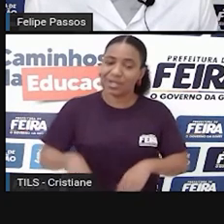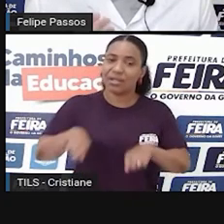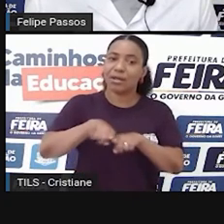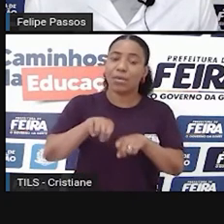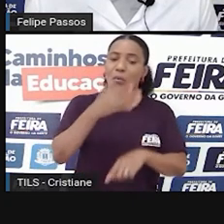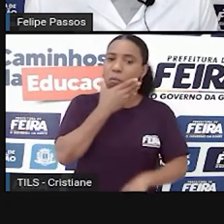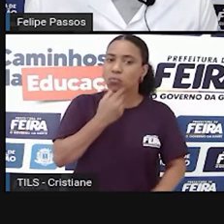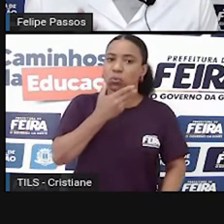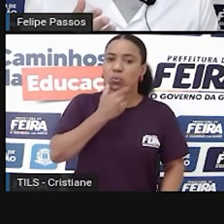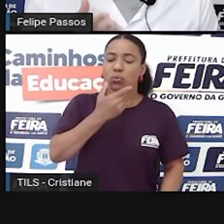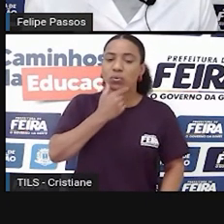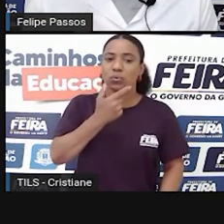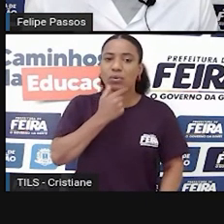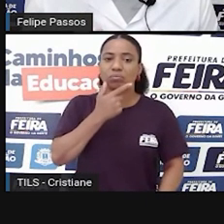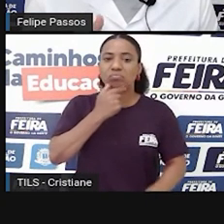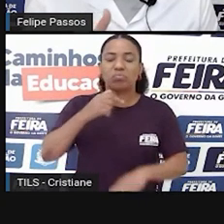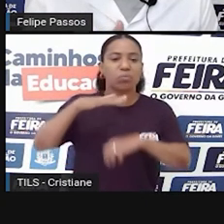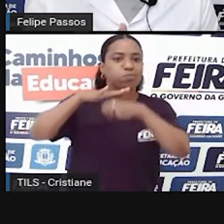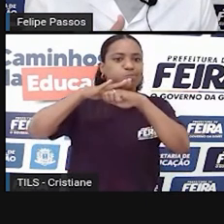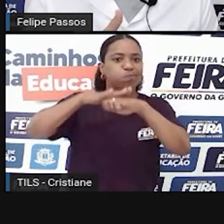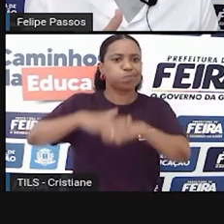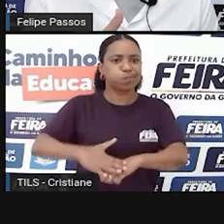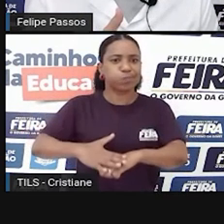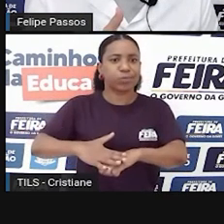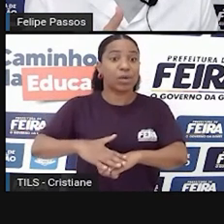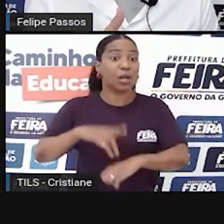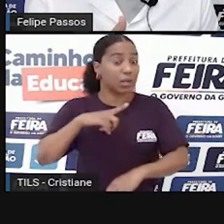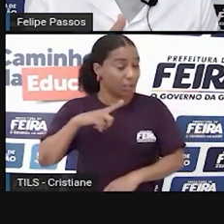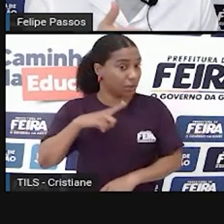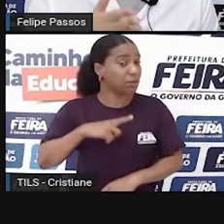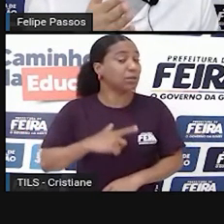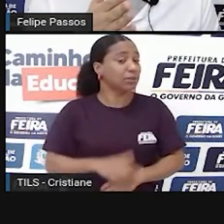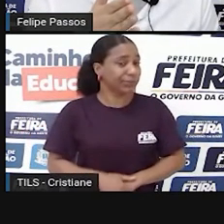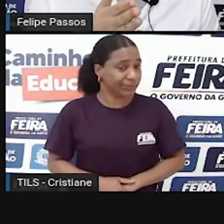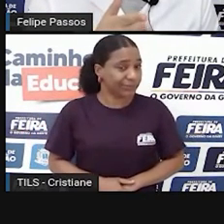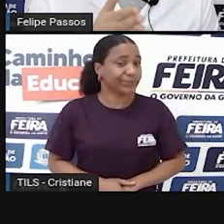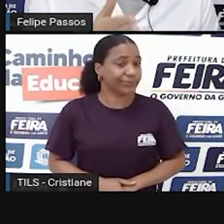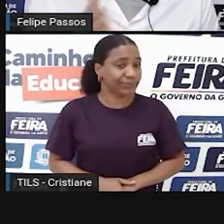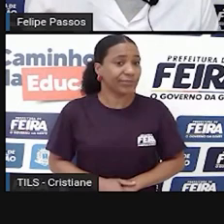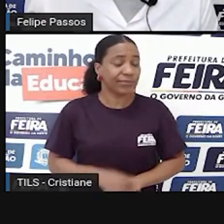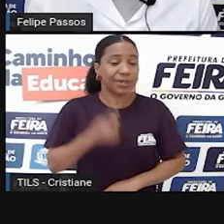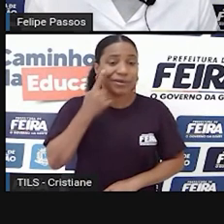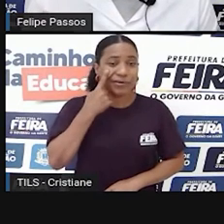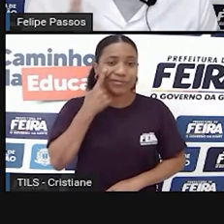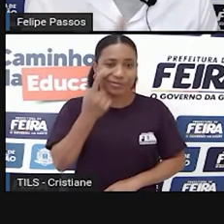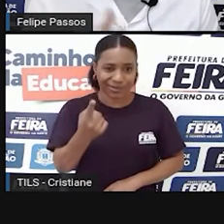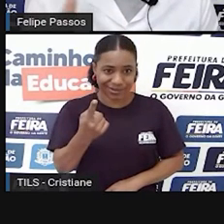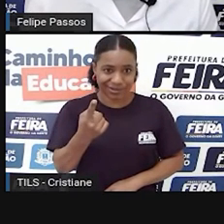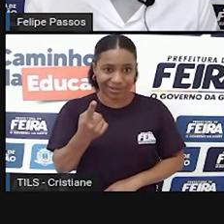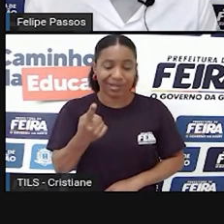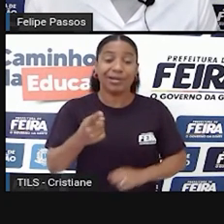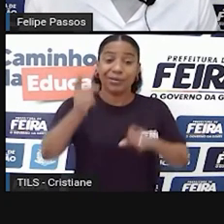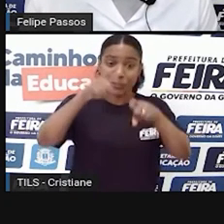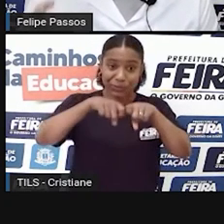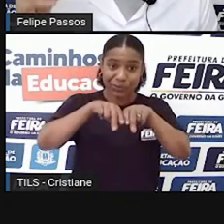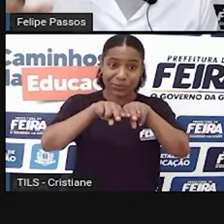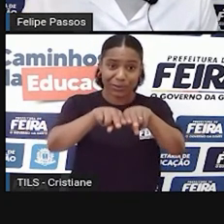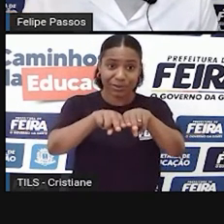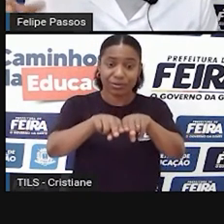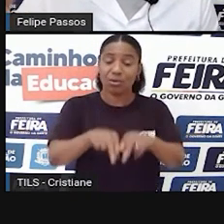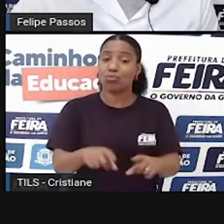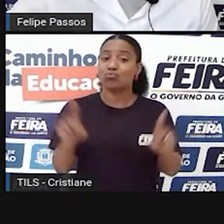Você viu que a reprodução ela é uma questão de dois indivíduos, um homem e uma mulher.